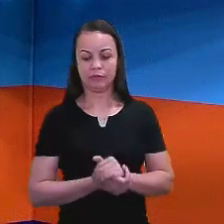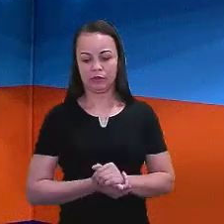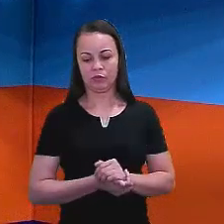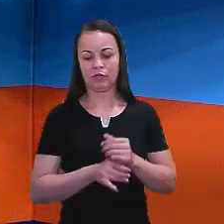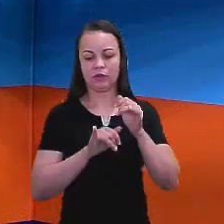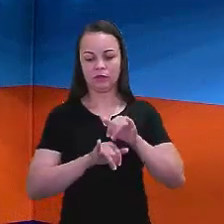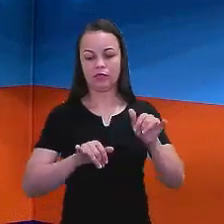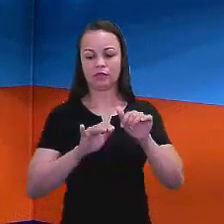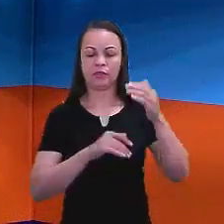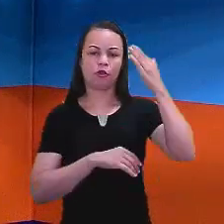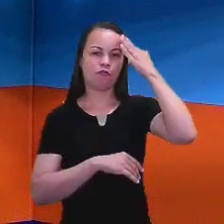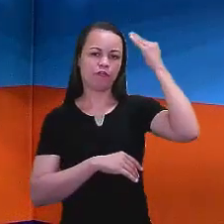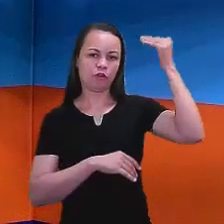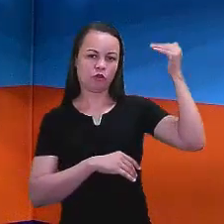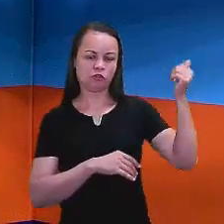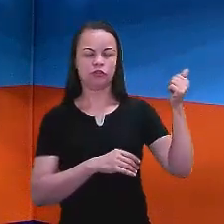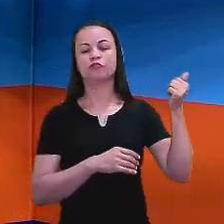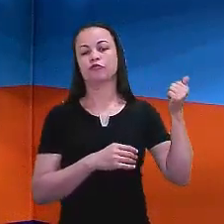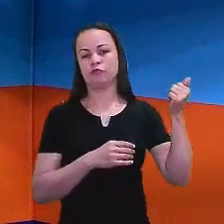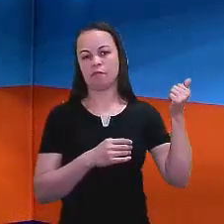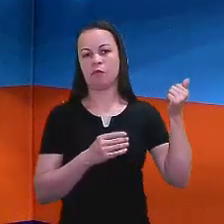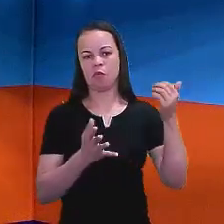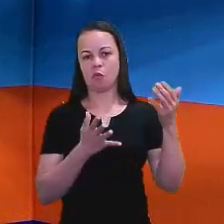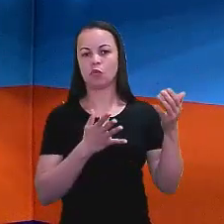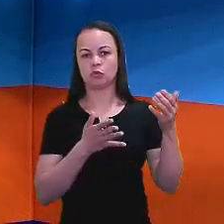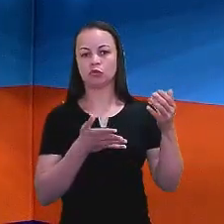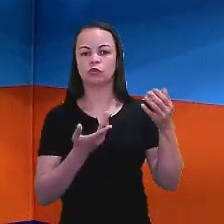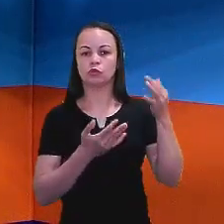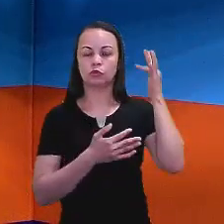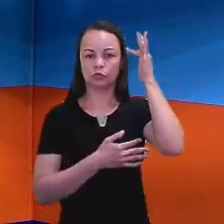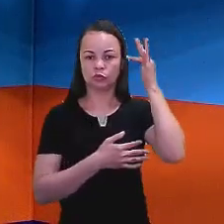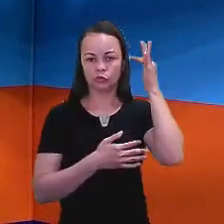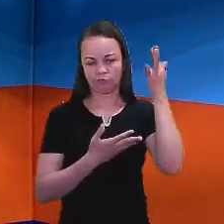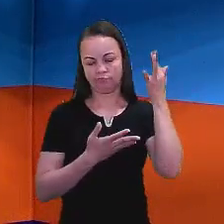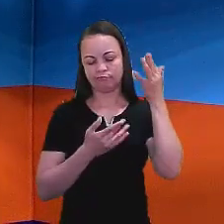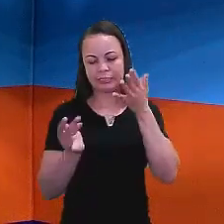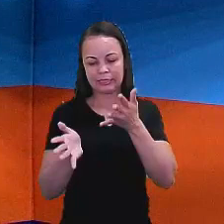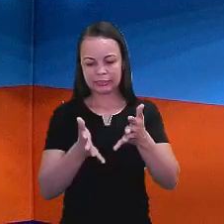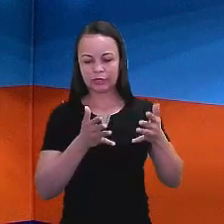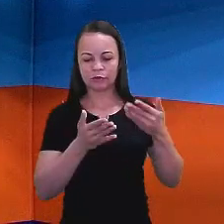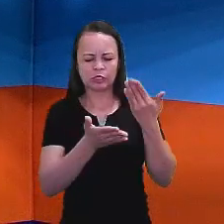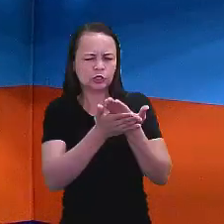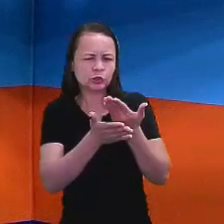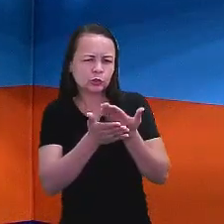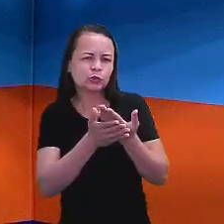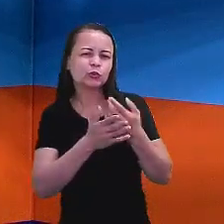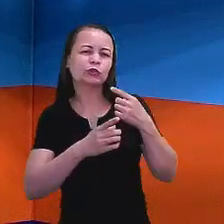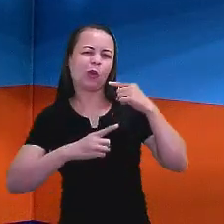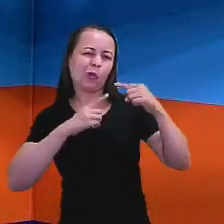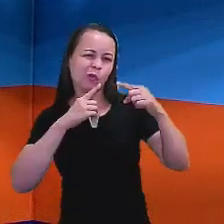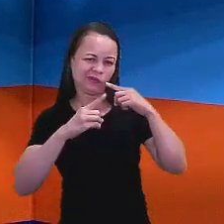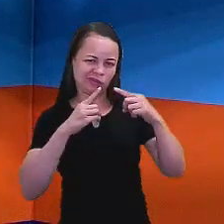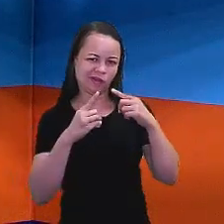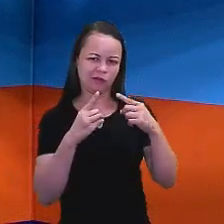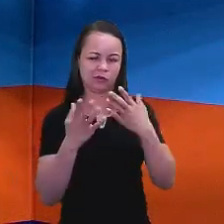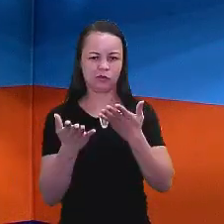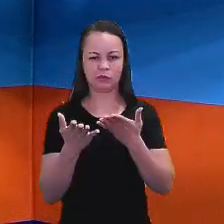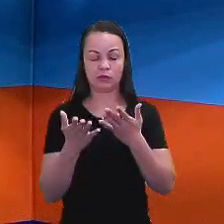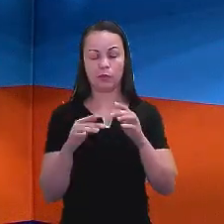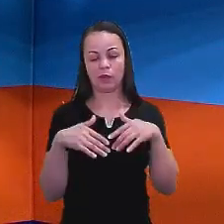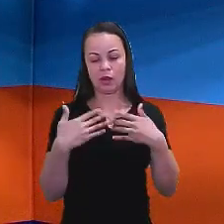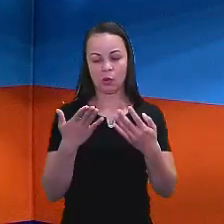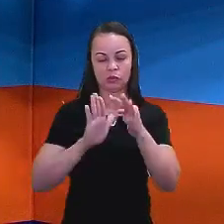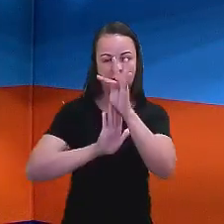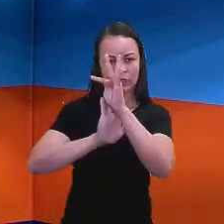filósofo russo que estuda muito aí o diálogo. Então ele diz, para um texto existir,